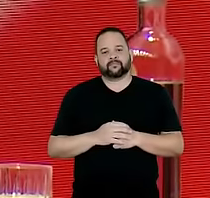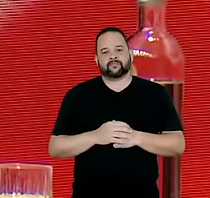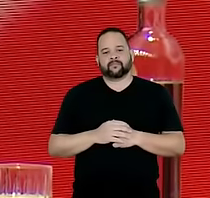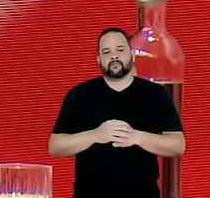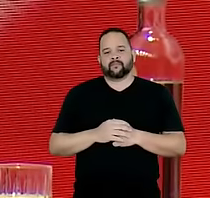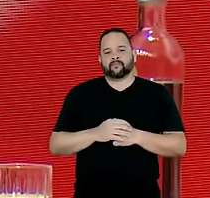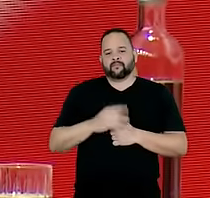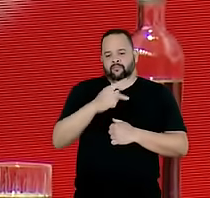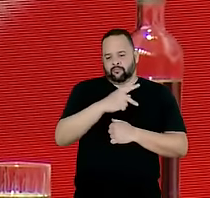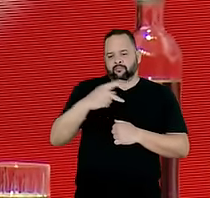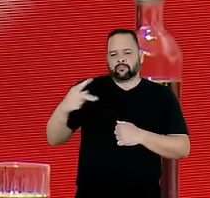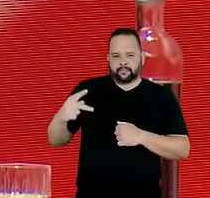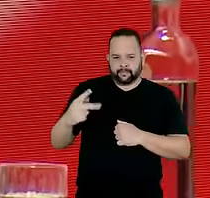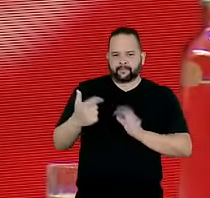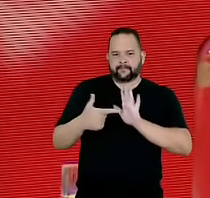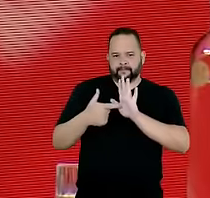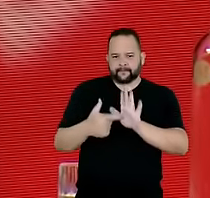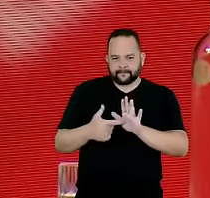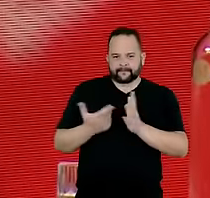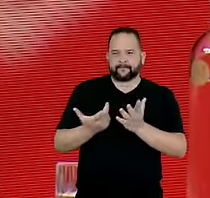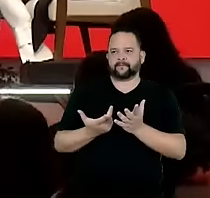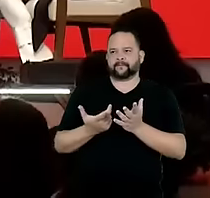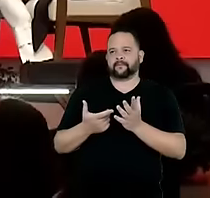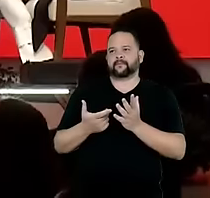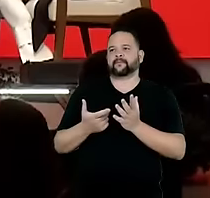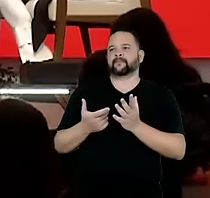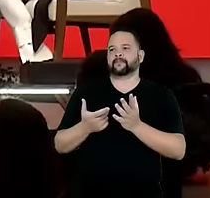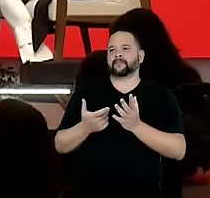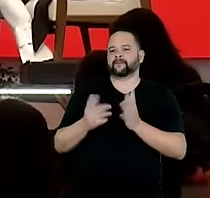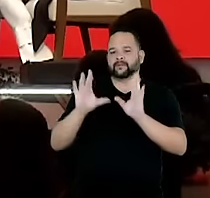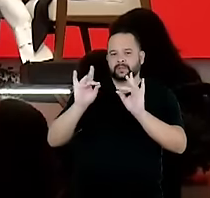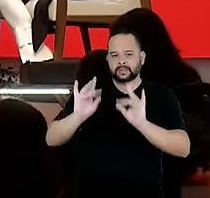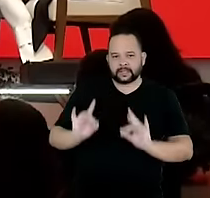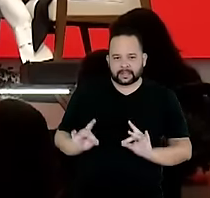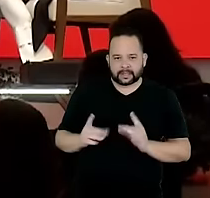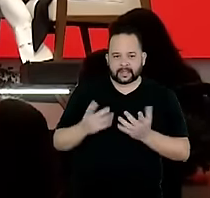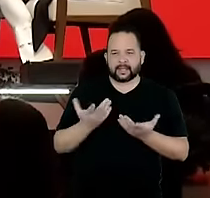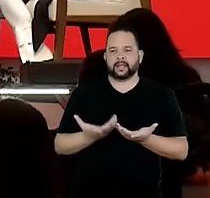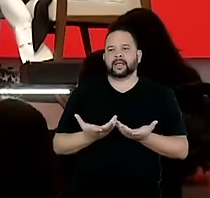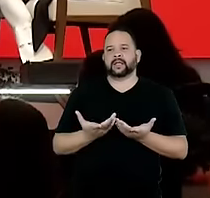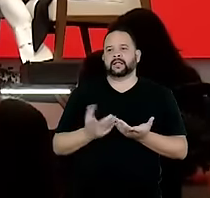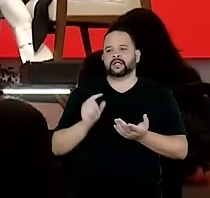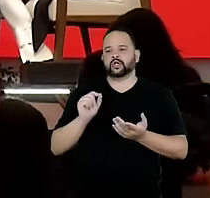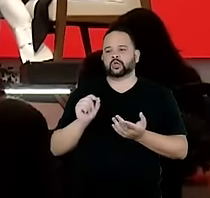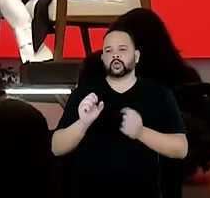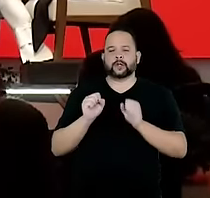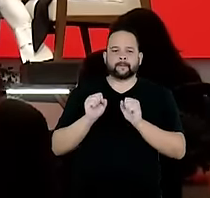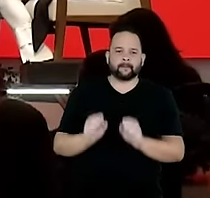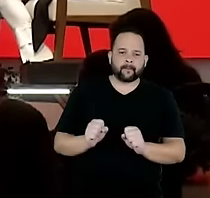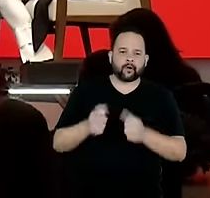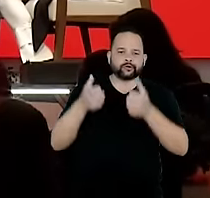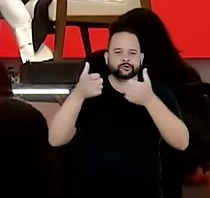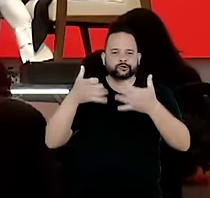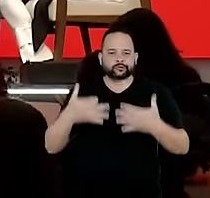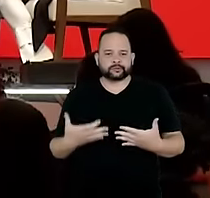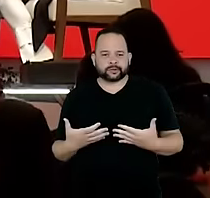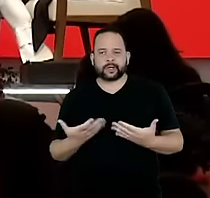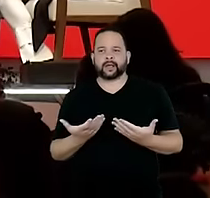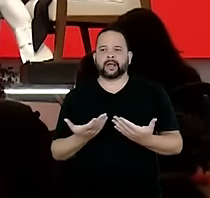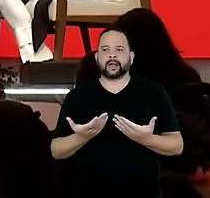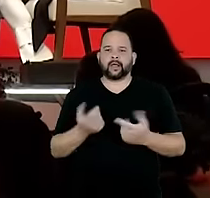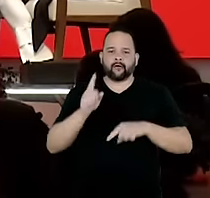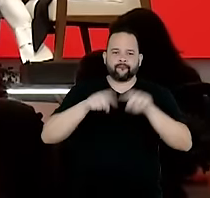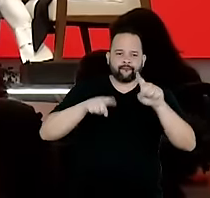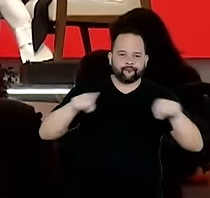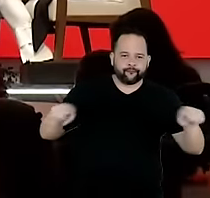n antes dele falar de política monetária Ele trouxe muito do fundamento que poderia explicar comportamento de preço falou de questões